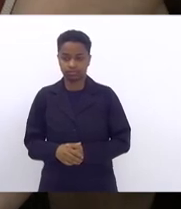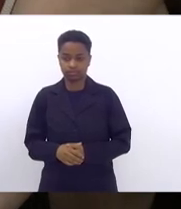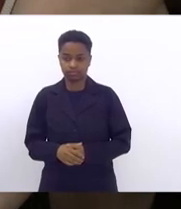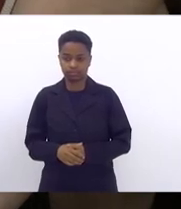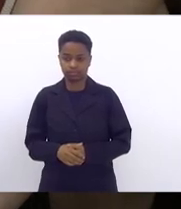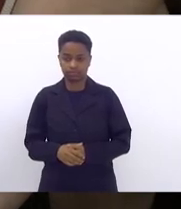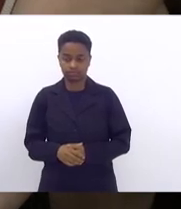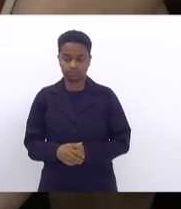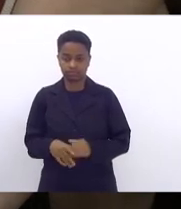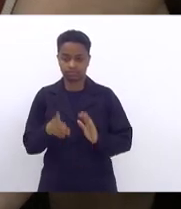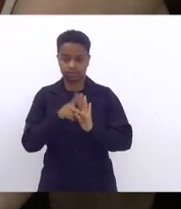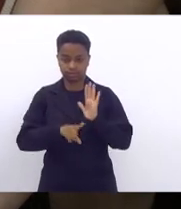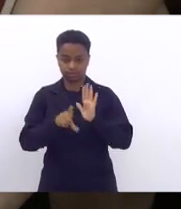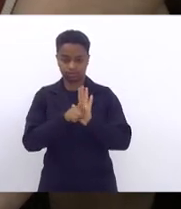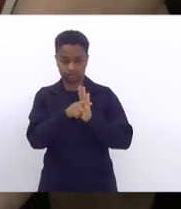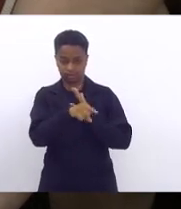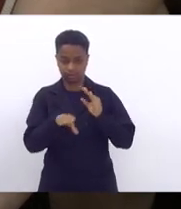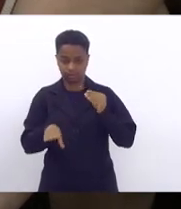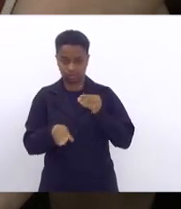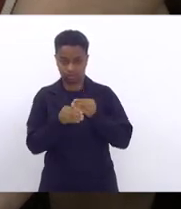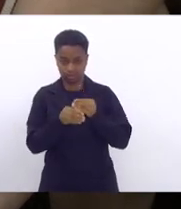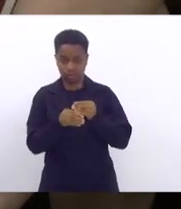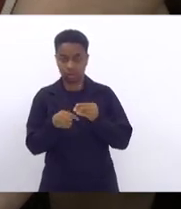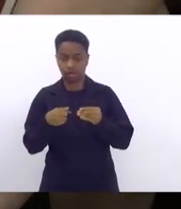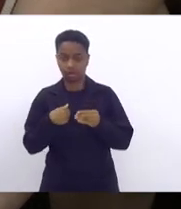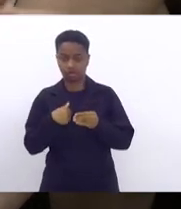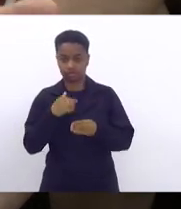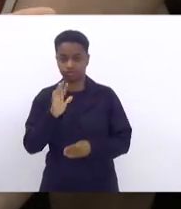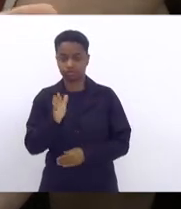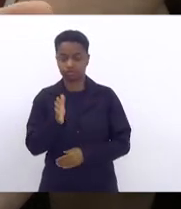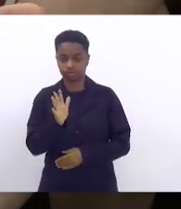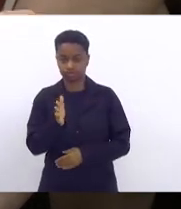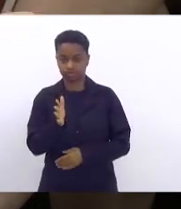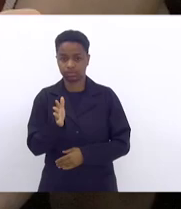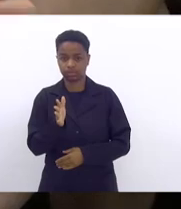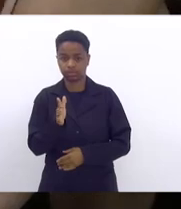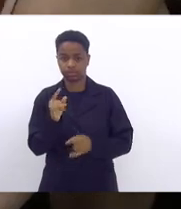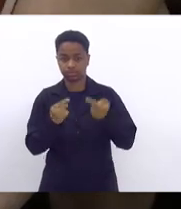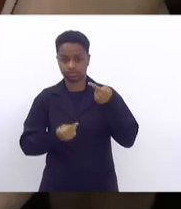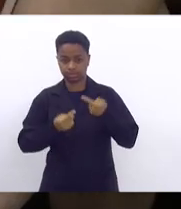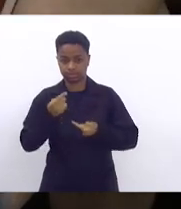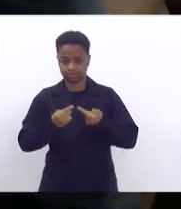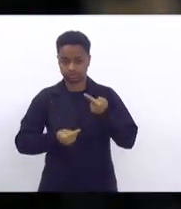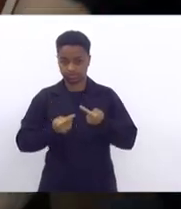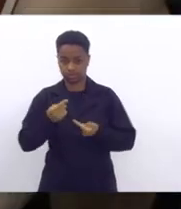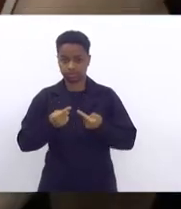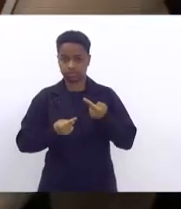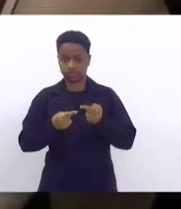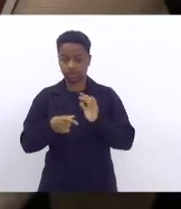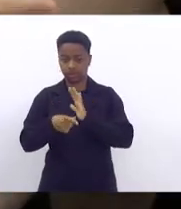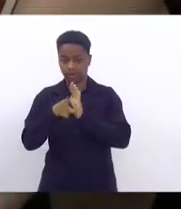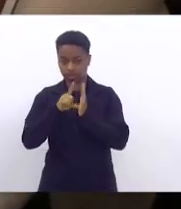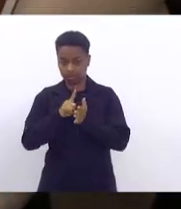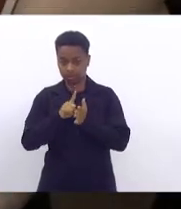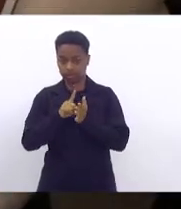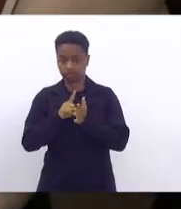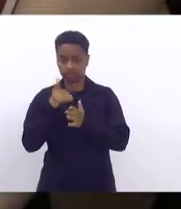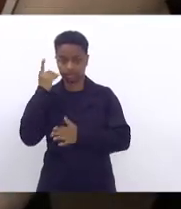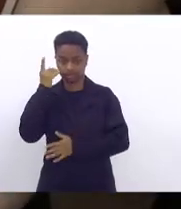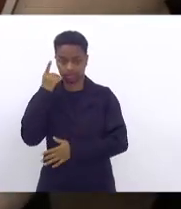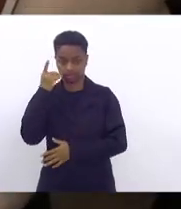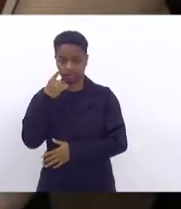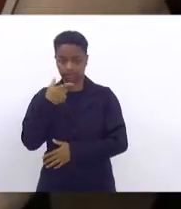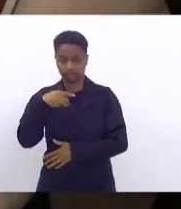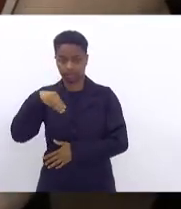presente projeto de lei complementar, eu já havia discutido, antes do deputado